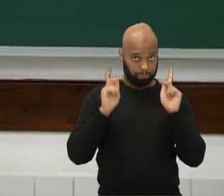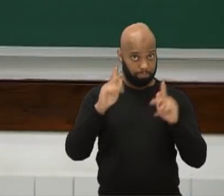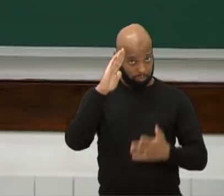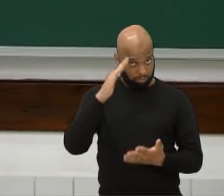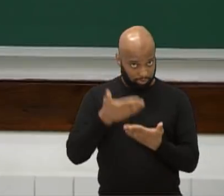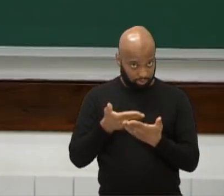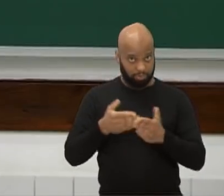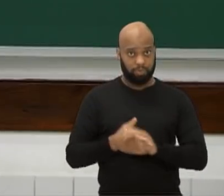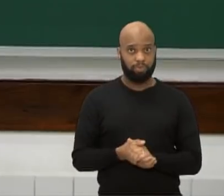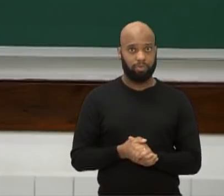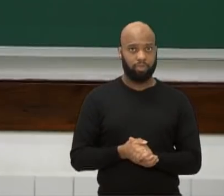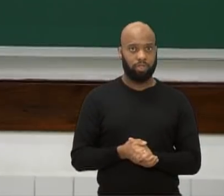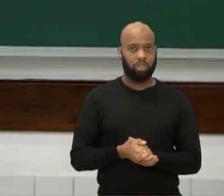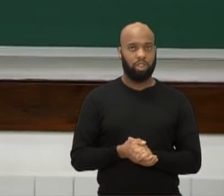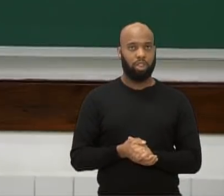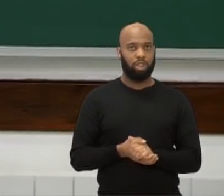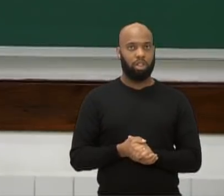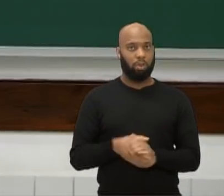Ok?